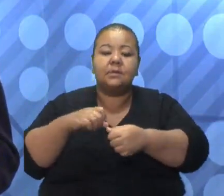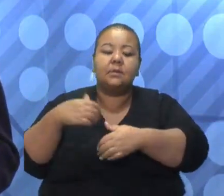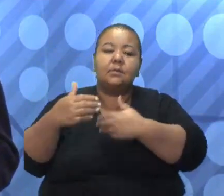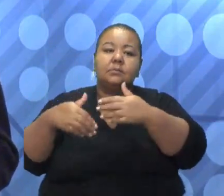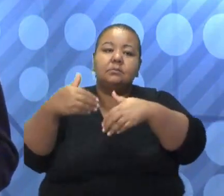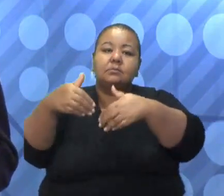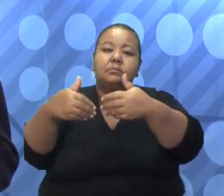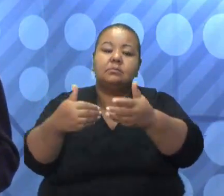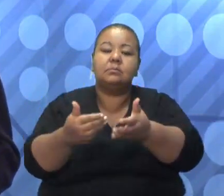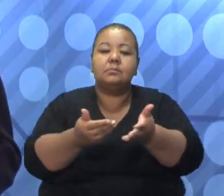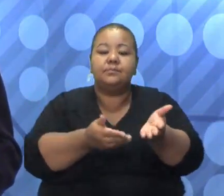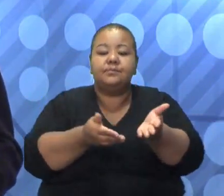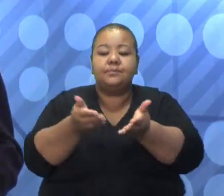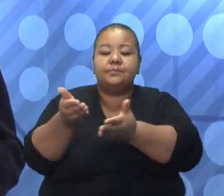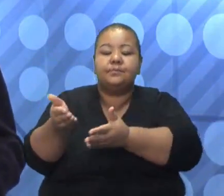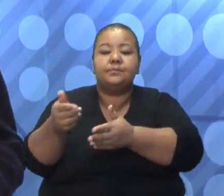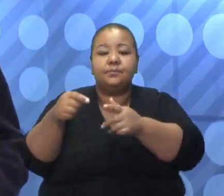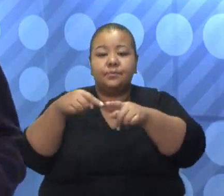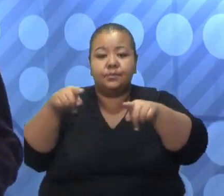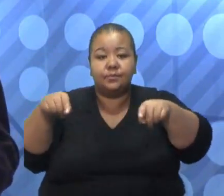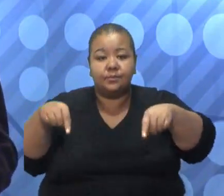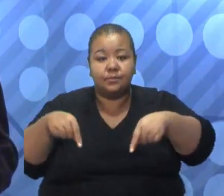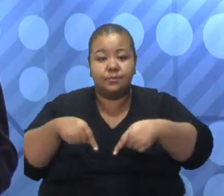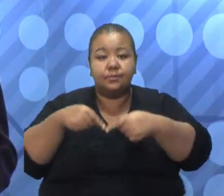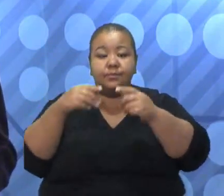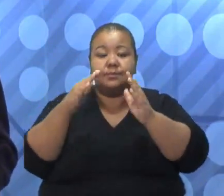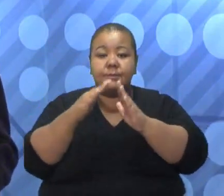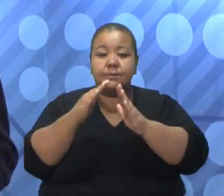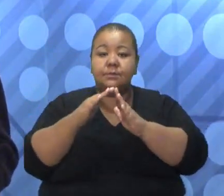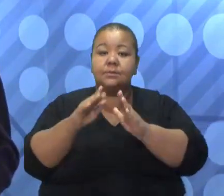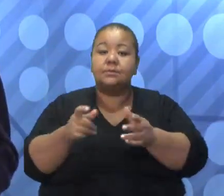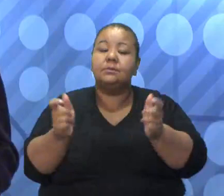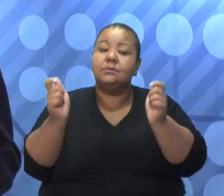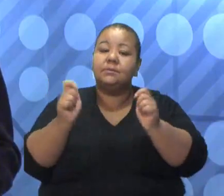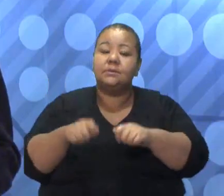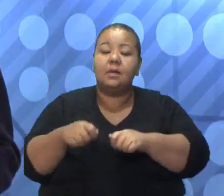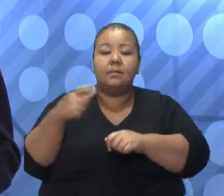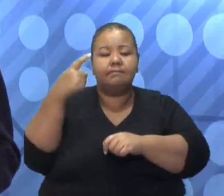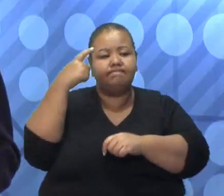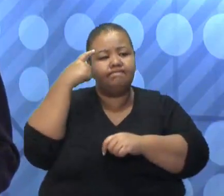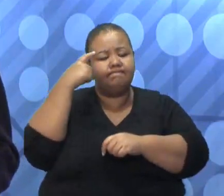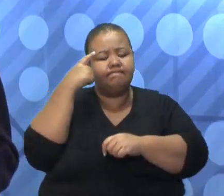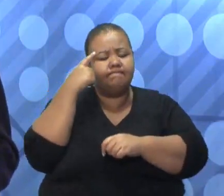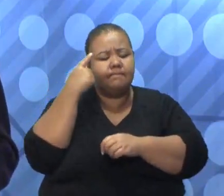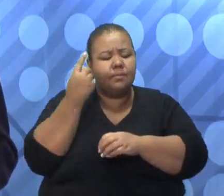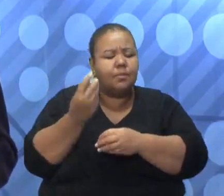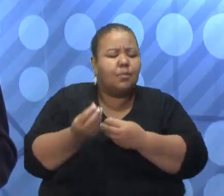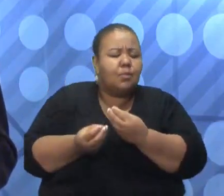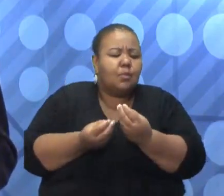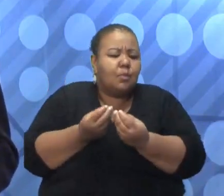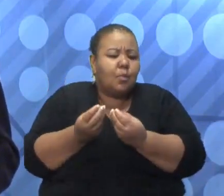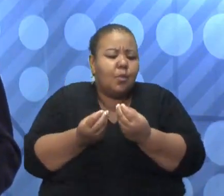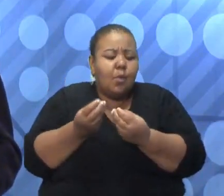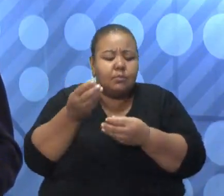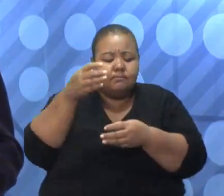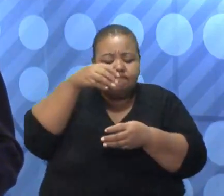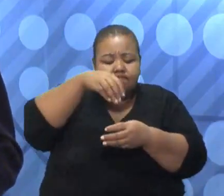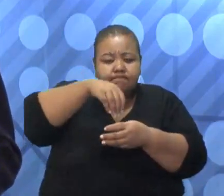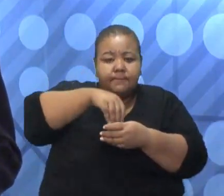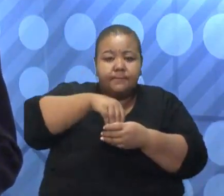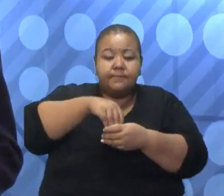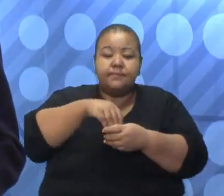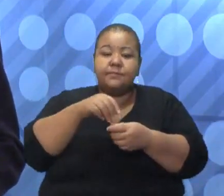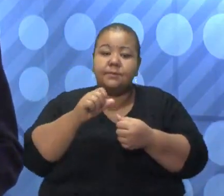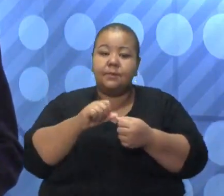né, levado até o meu armazém? E isso tudo vai me dando condições de pensar que processos estão envolvidos quando